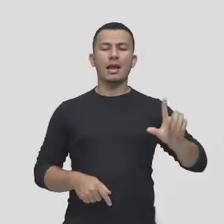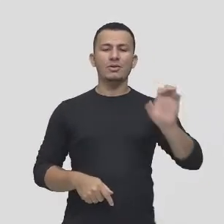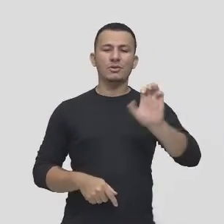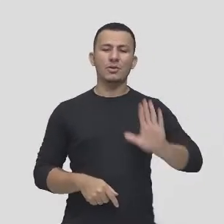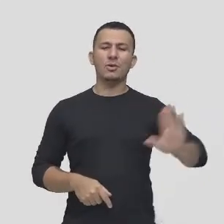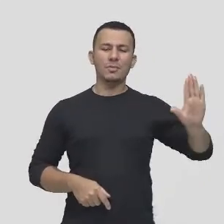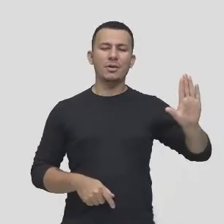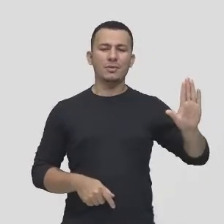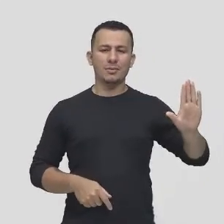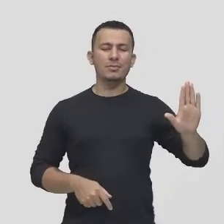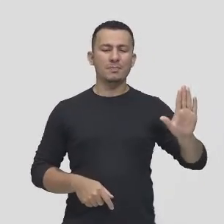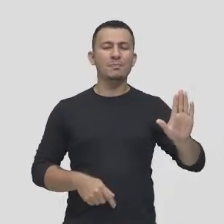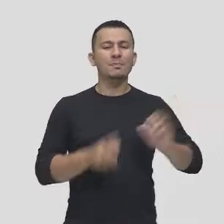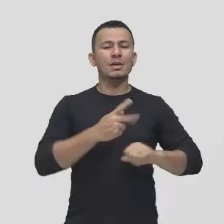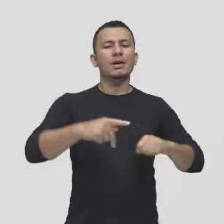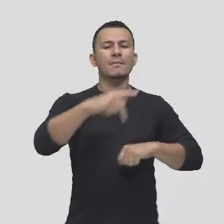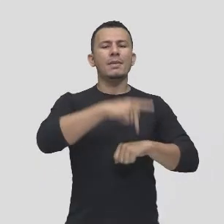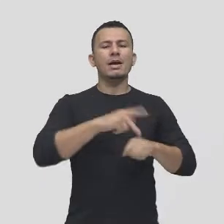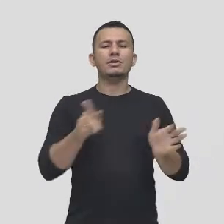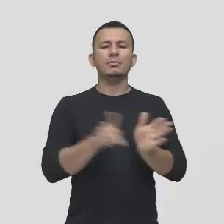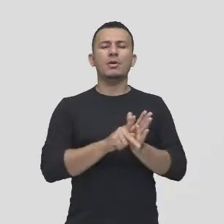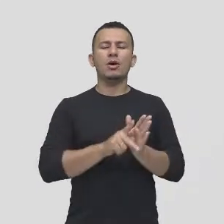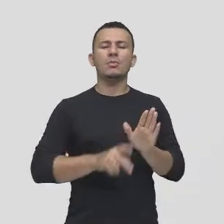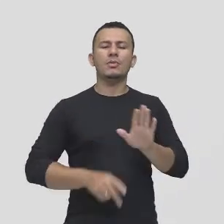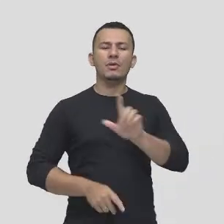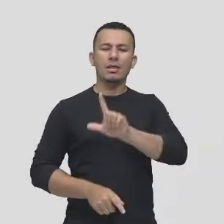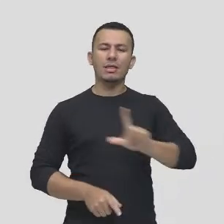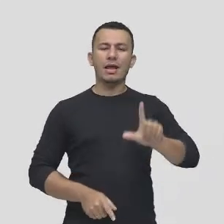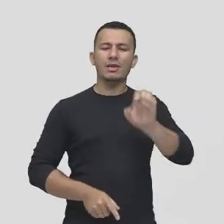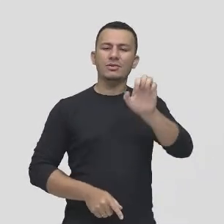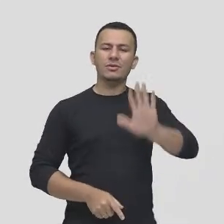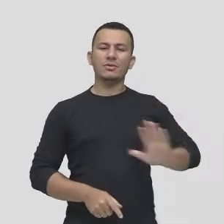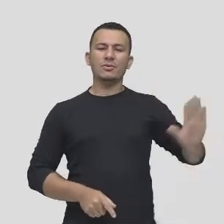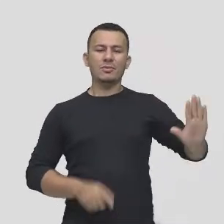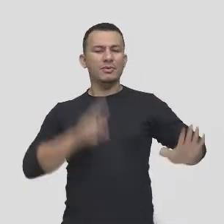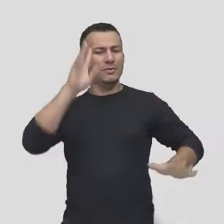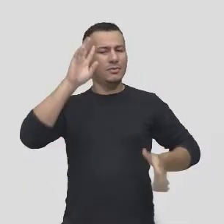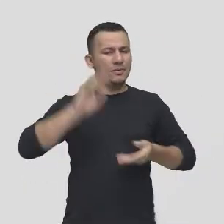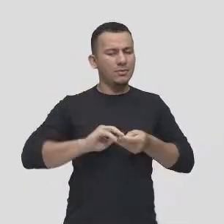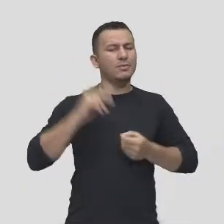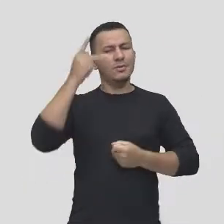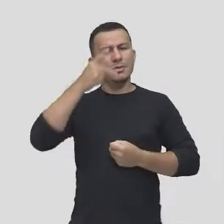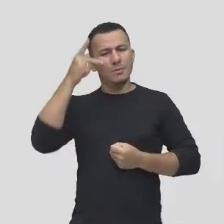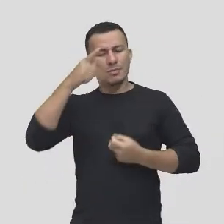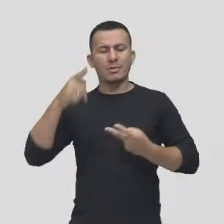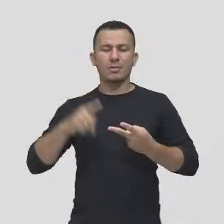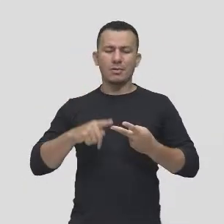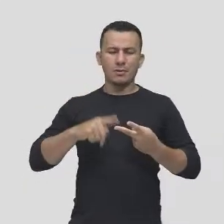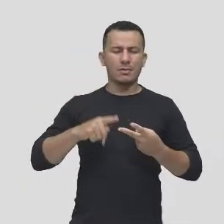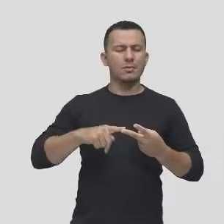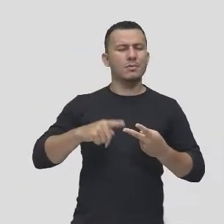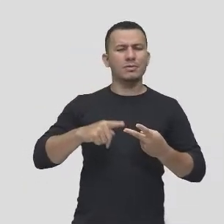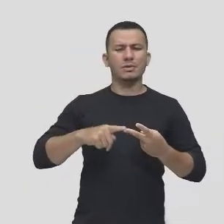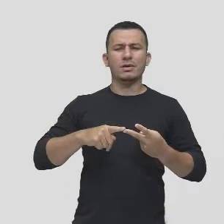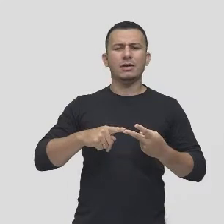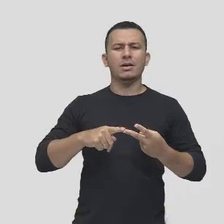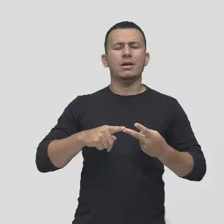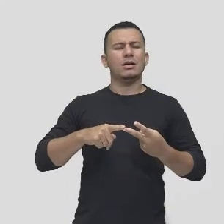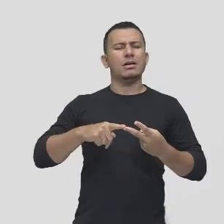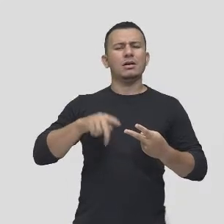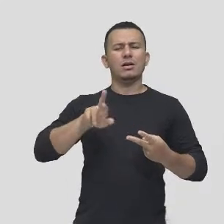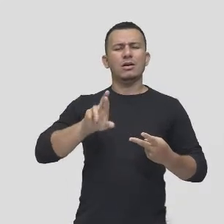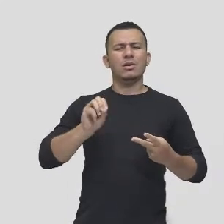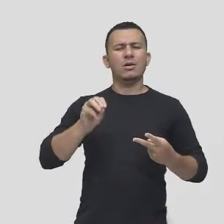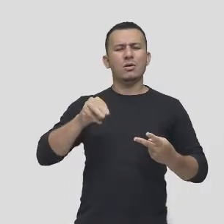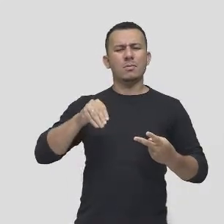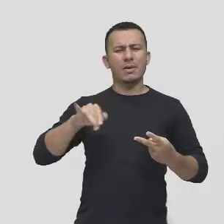também. Países do leste europeu, a gente está falando exatamente desse grupo de países aí, Polônia, Romênia, Bulgária, a própria